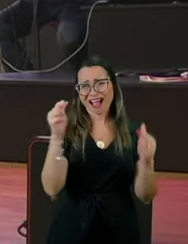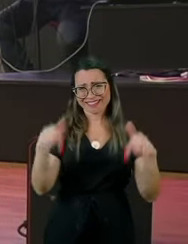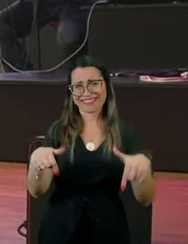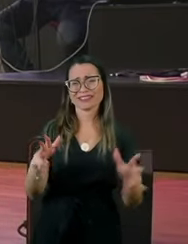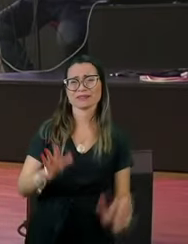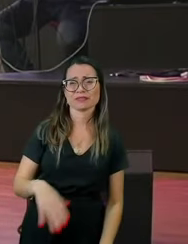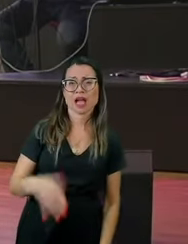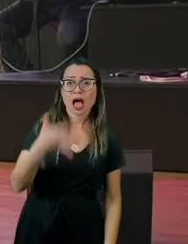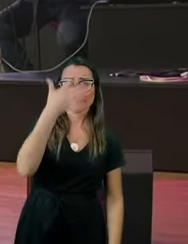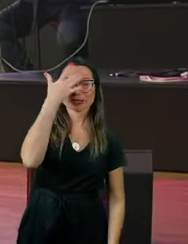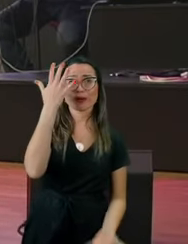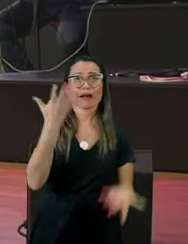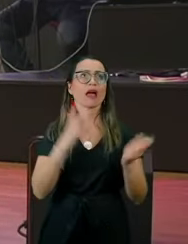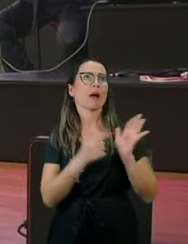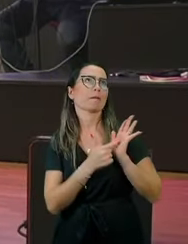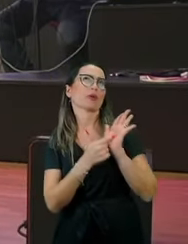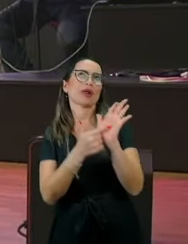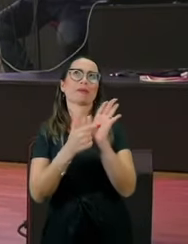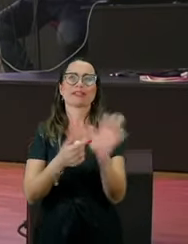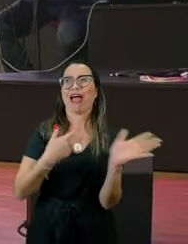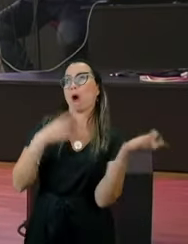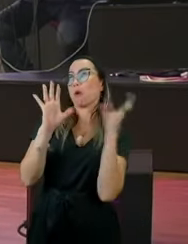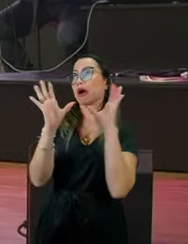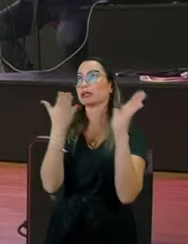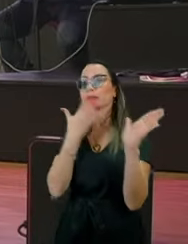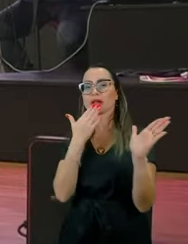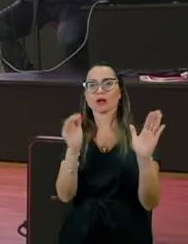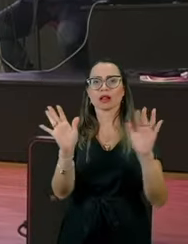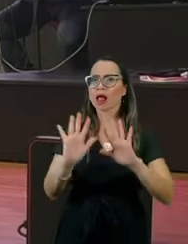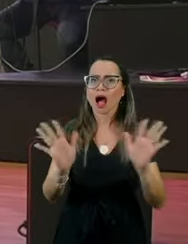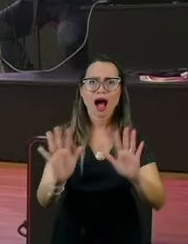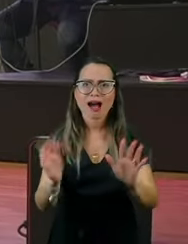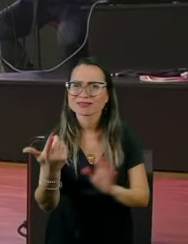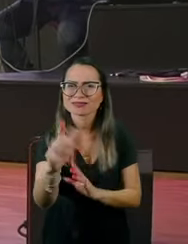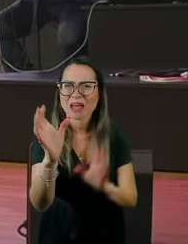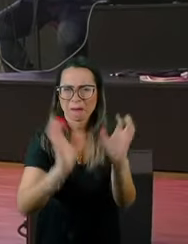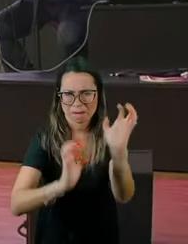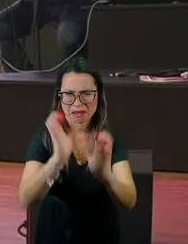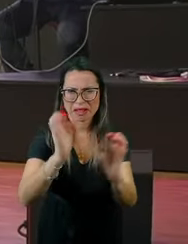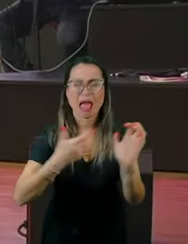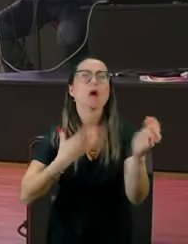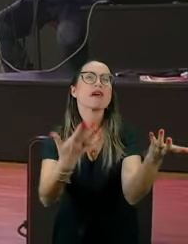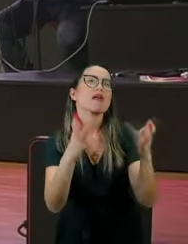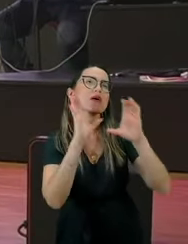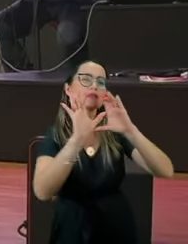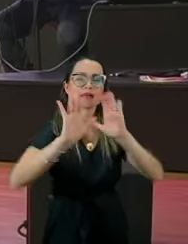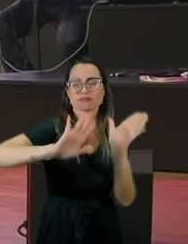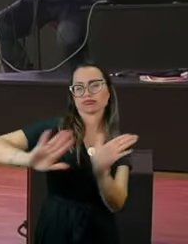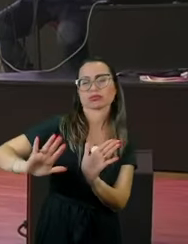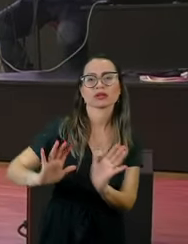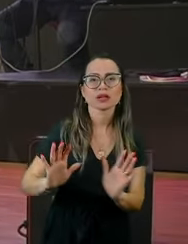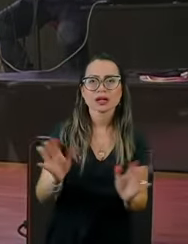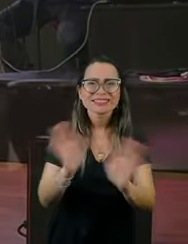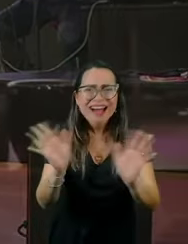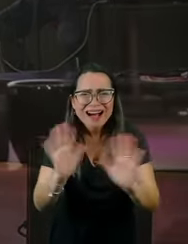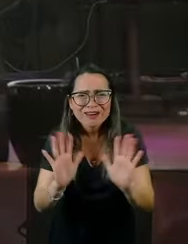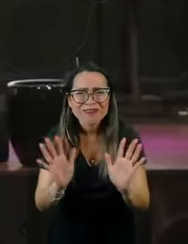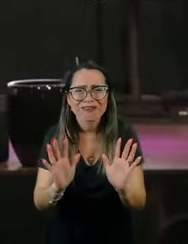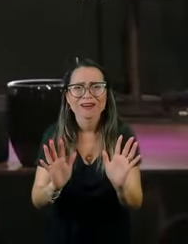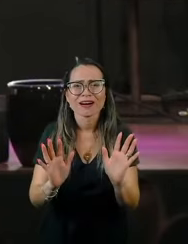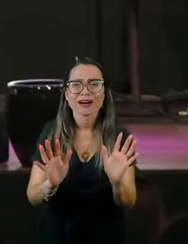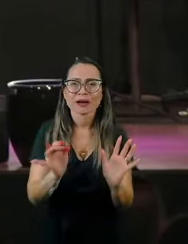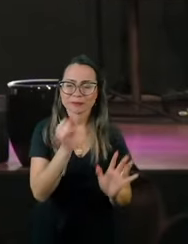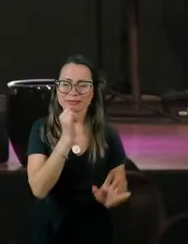fulano. Não, canta tu, fulano. Não, canta tu canta melhor. Não tem briga. Só que, por exemplo,